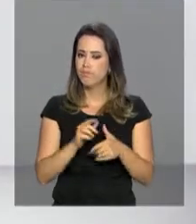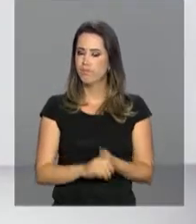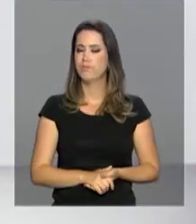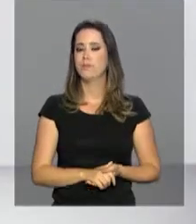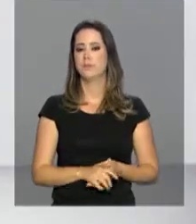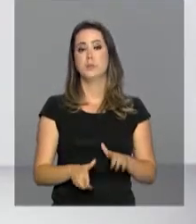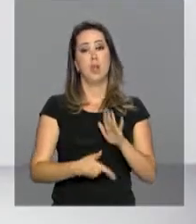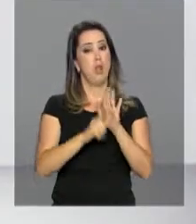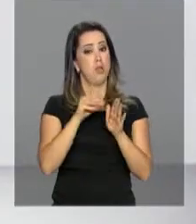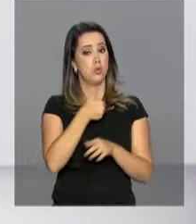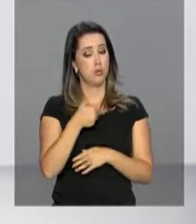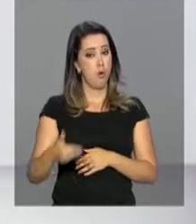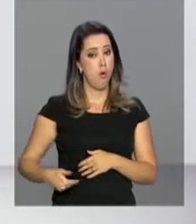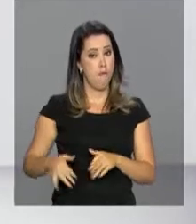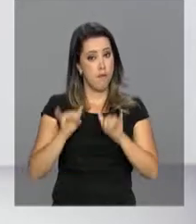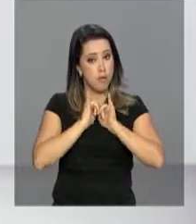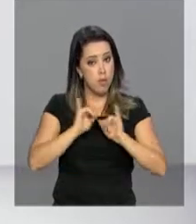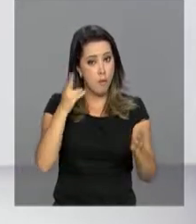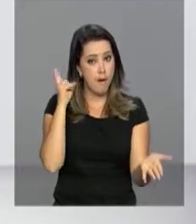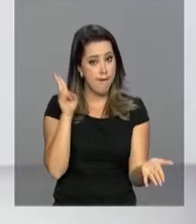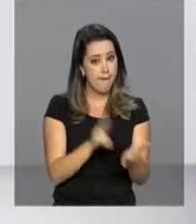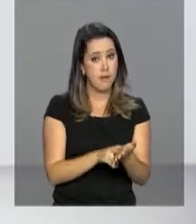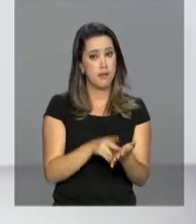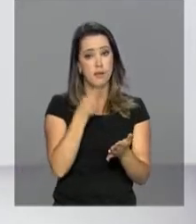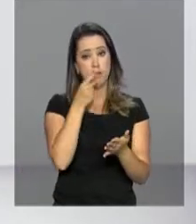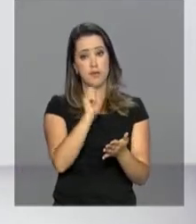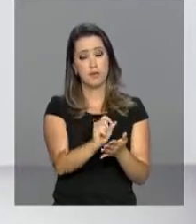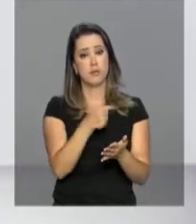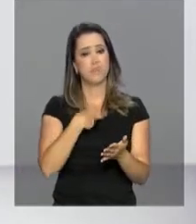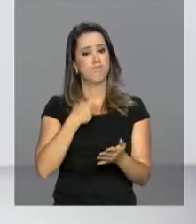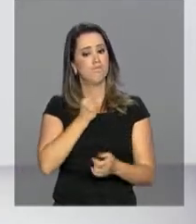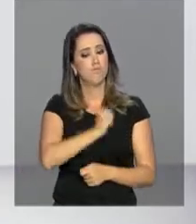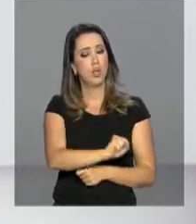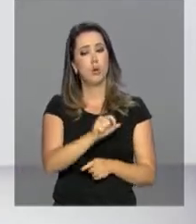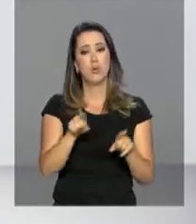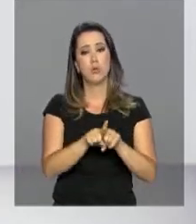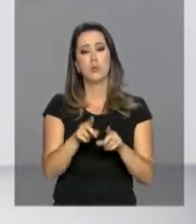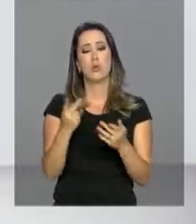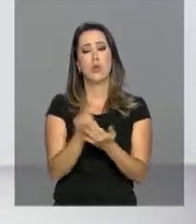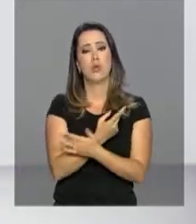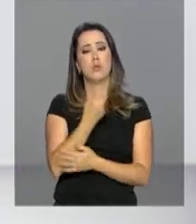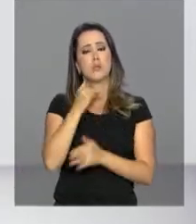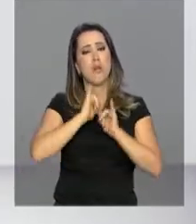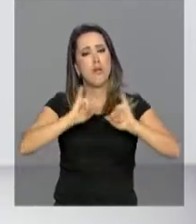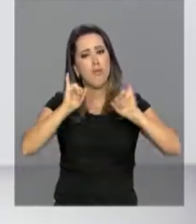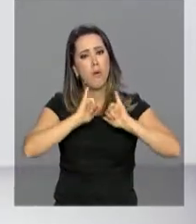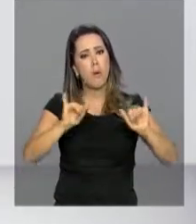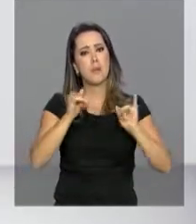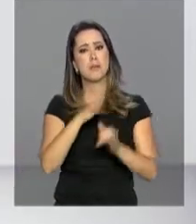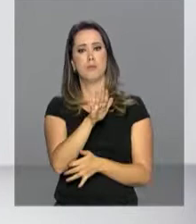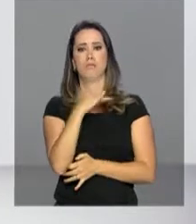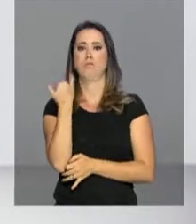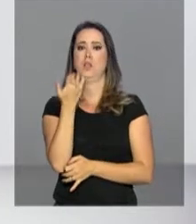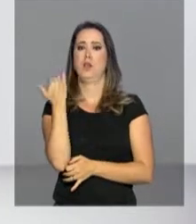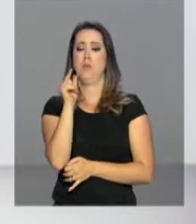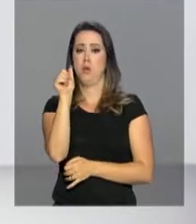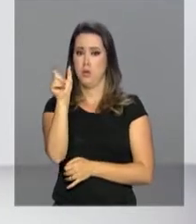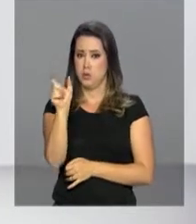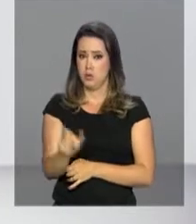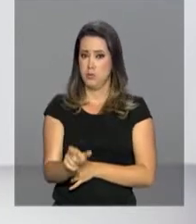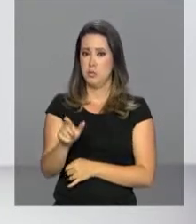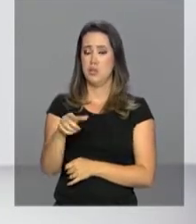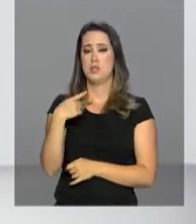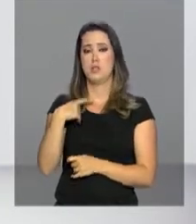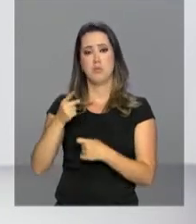cedo o governo brasileiro emitiu nota afirmando que recebeu com profunda indignação a notícia da morte da estudante de medicina a